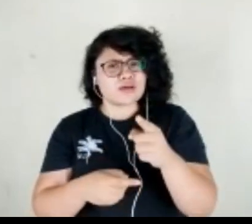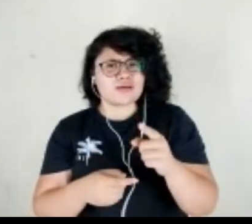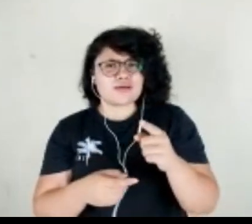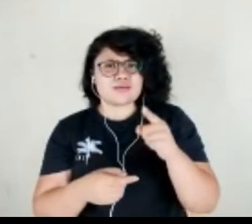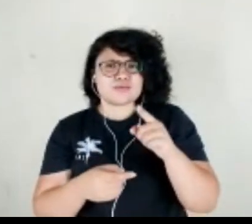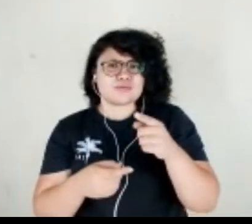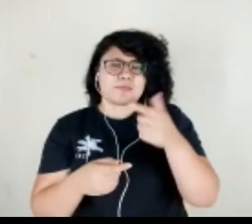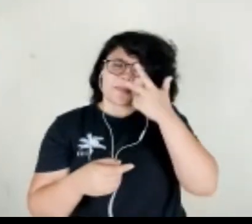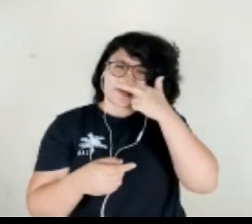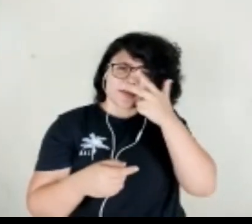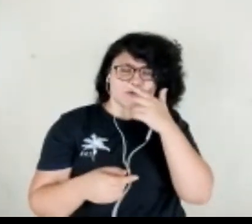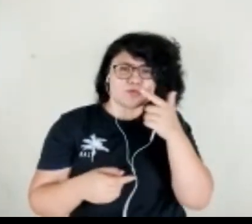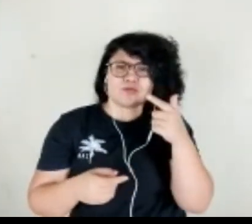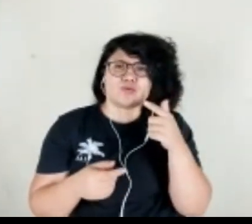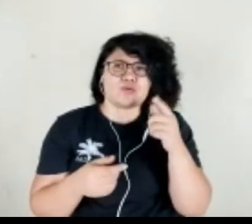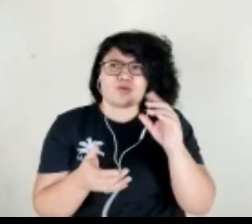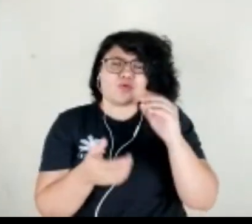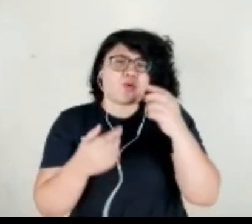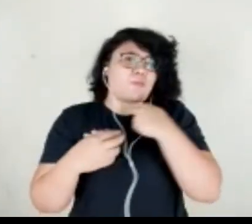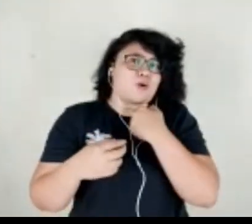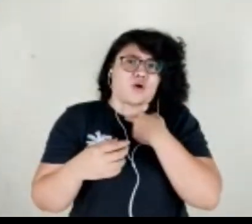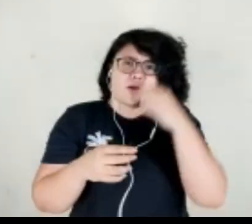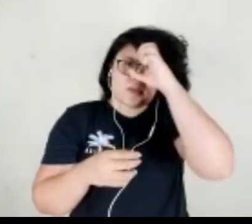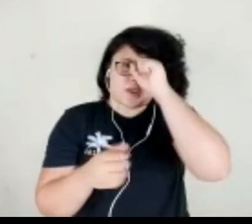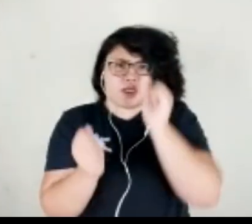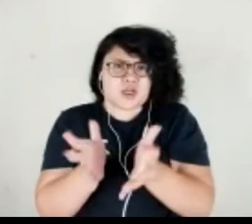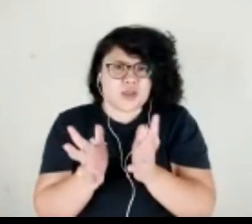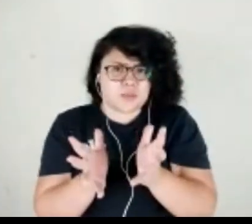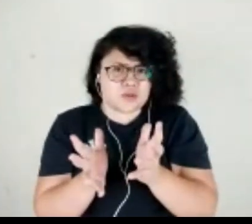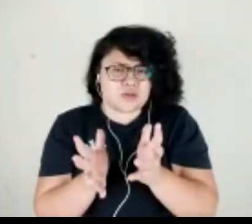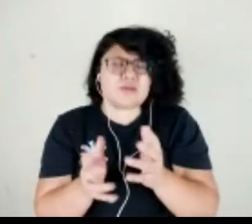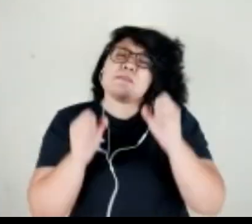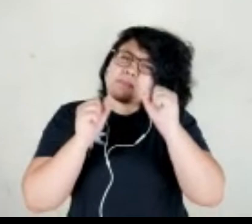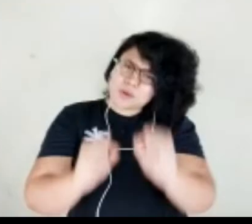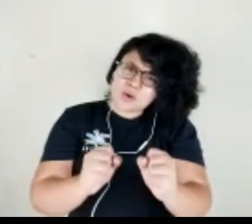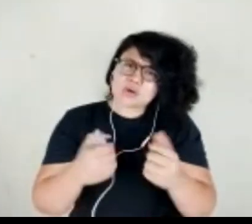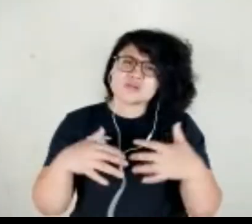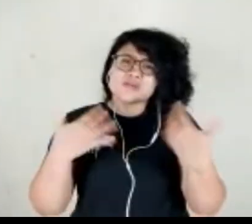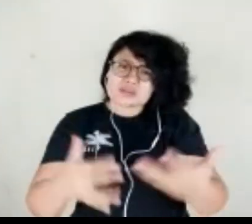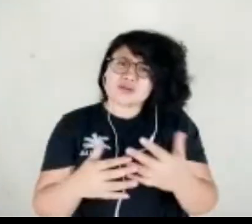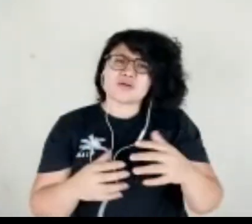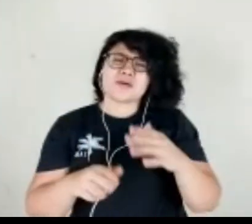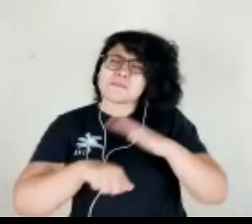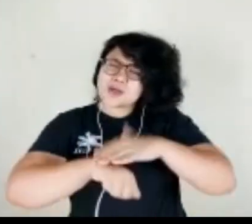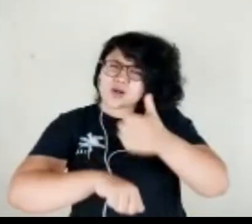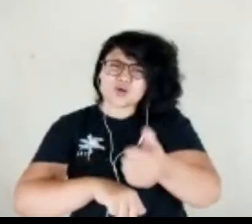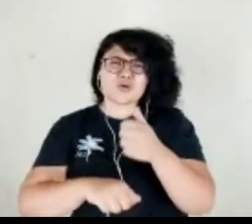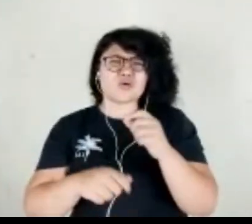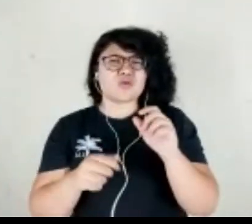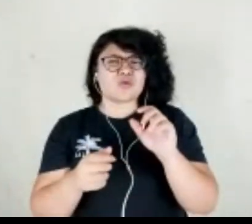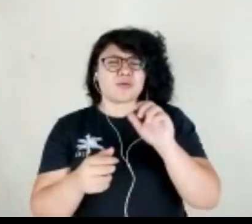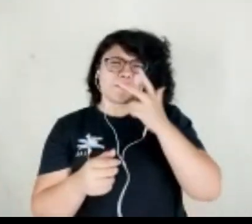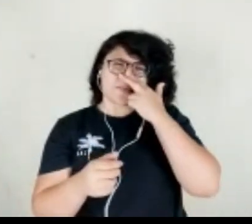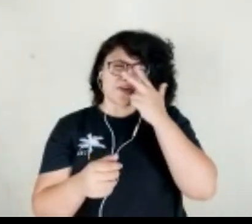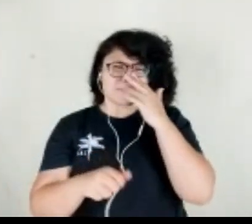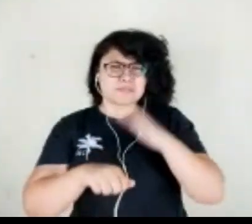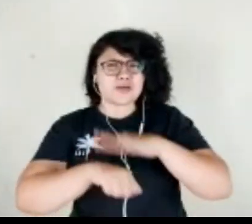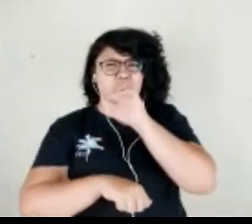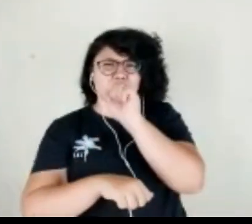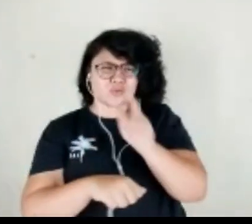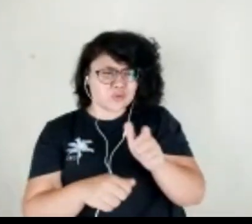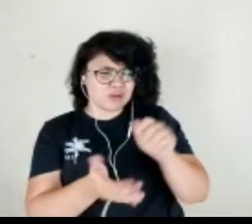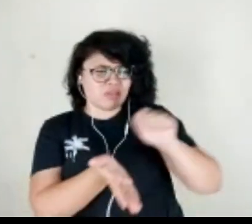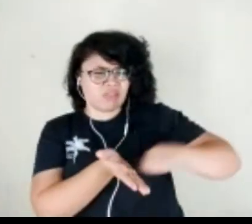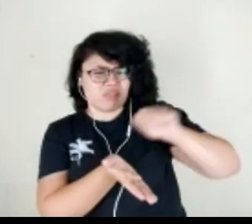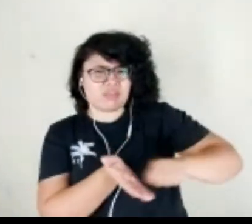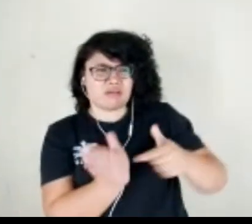muito mais fácil você utilizar, você ter essa comunicação. Muito mais fácil do que pegar um papel e escrever. Muito mais fácil